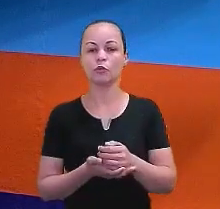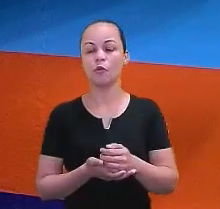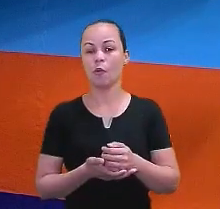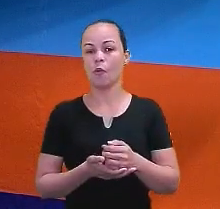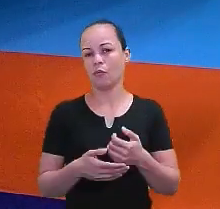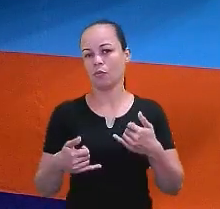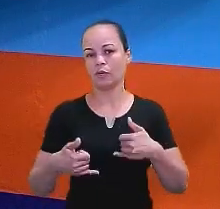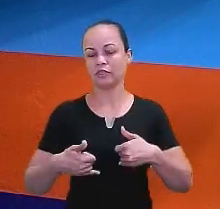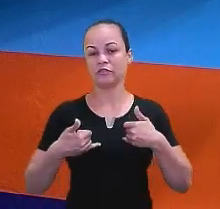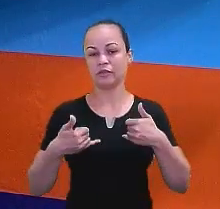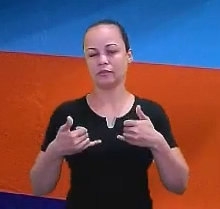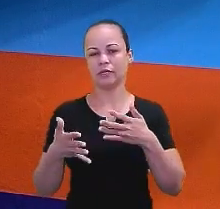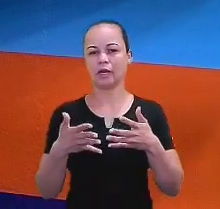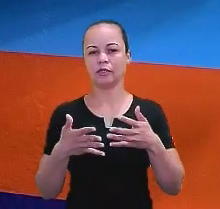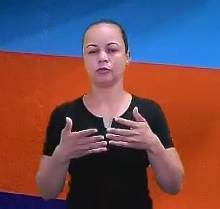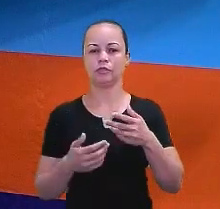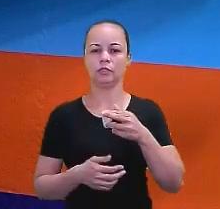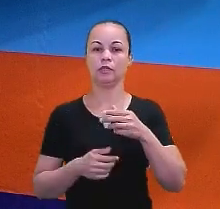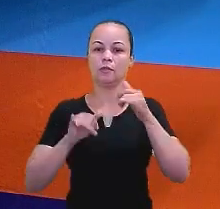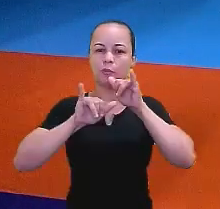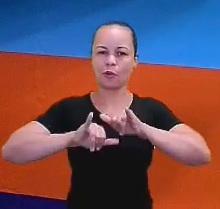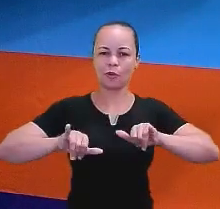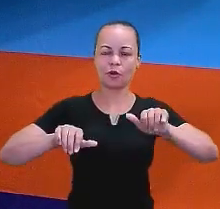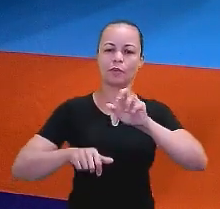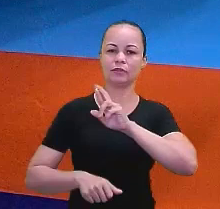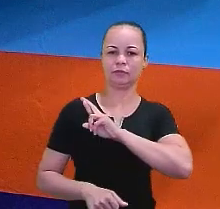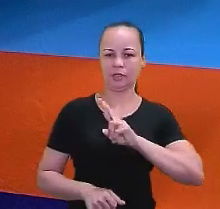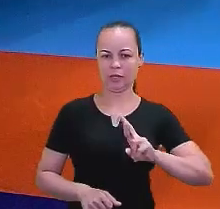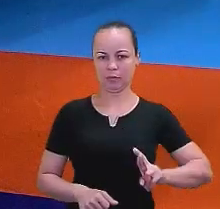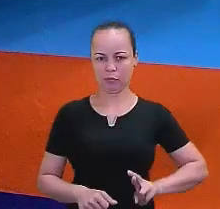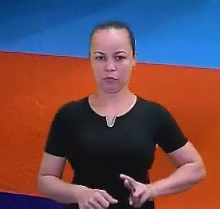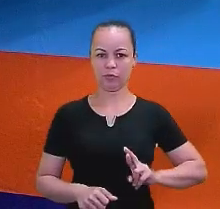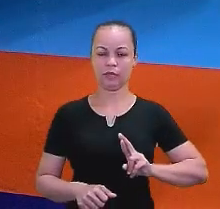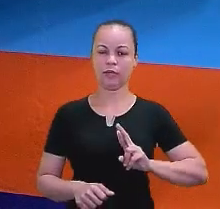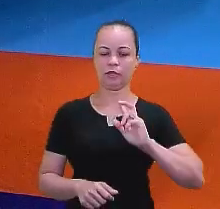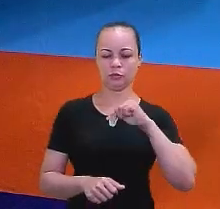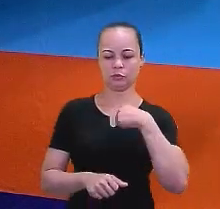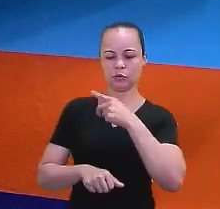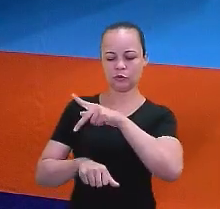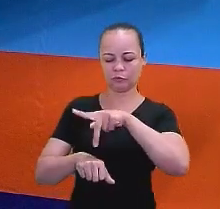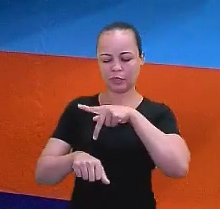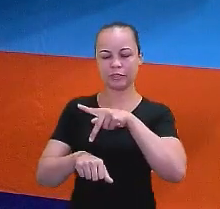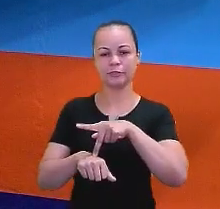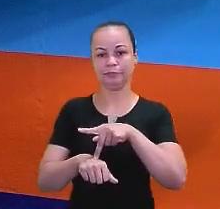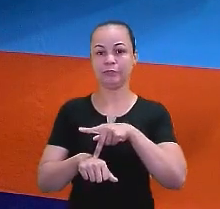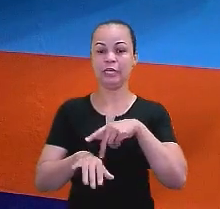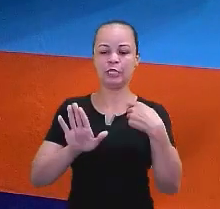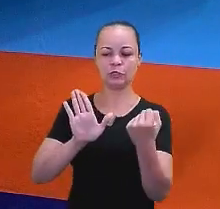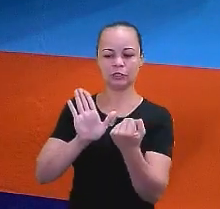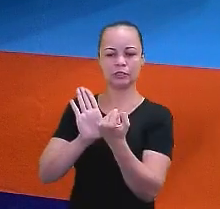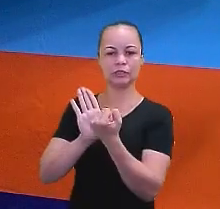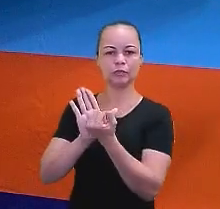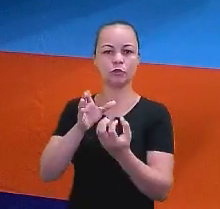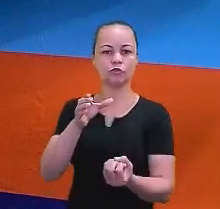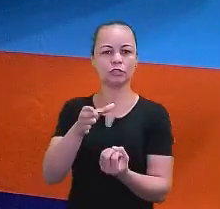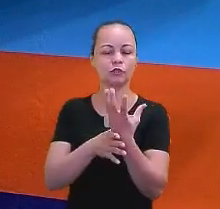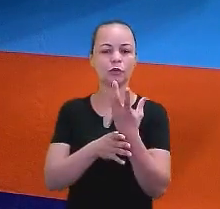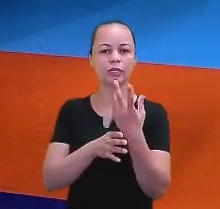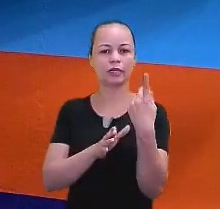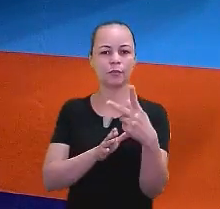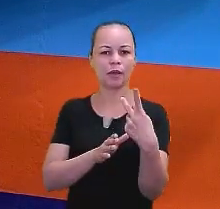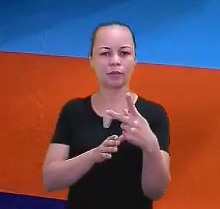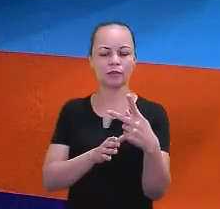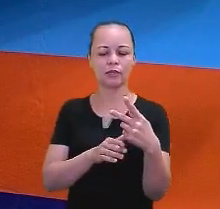aniversário de proclamação, né, da República no nosso país. E os símbolos nacionais que são criados a partir disso, eles são